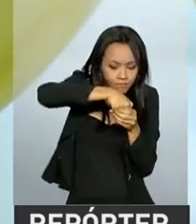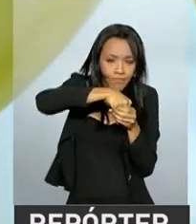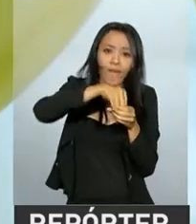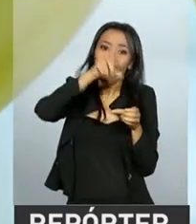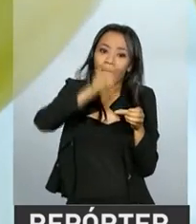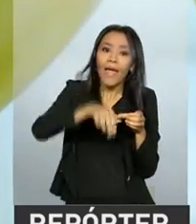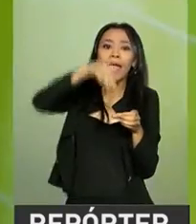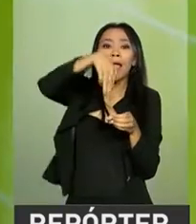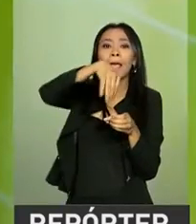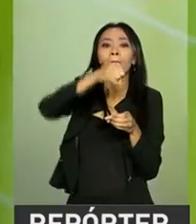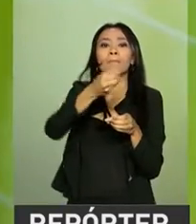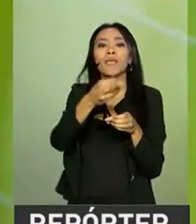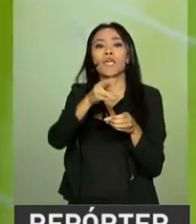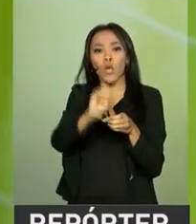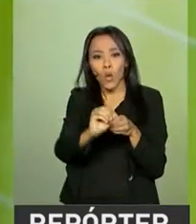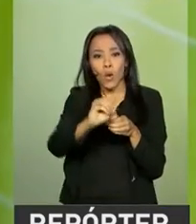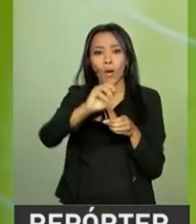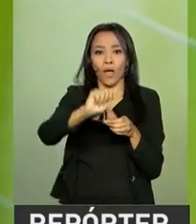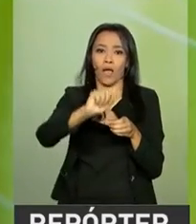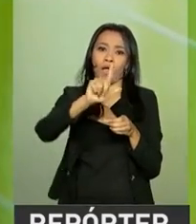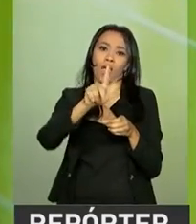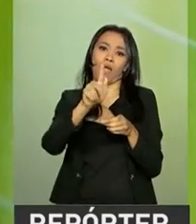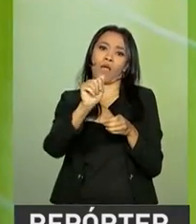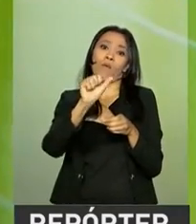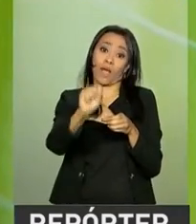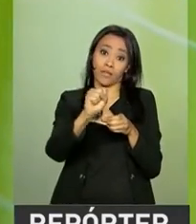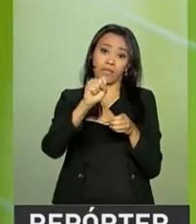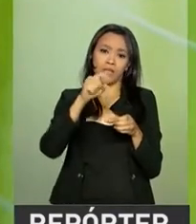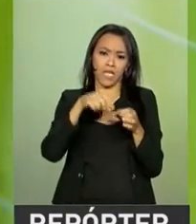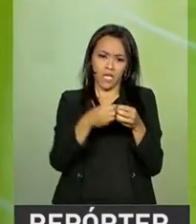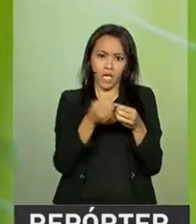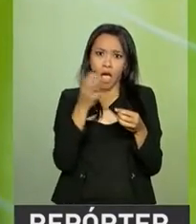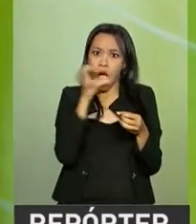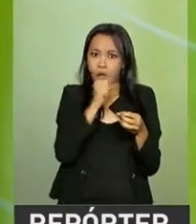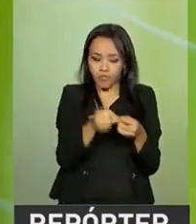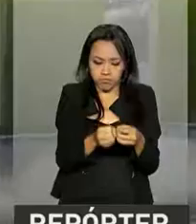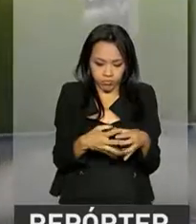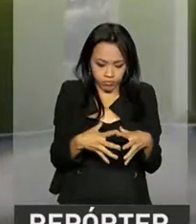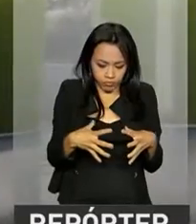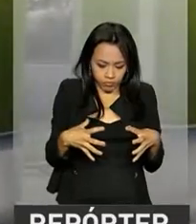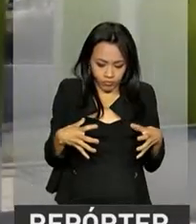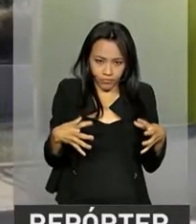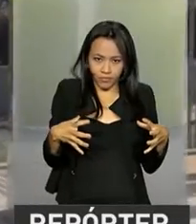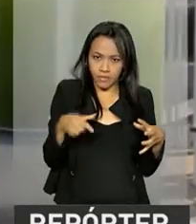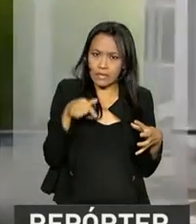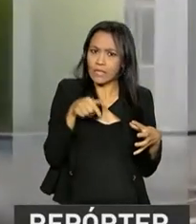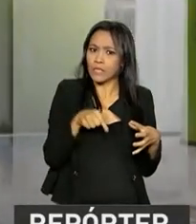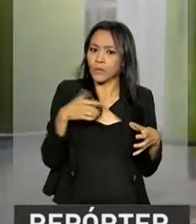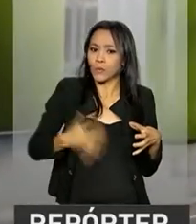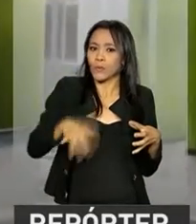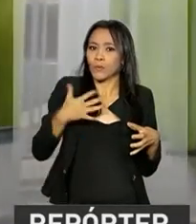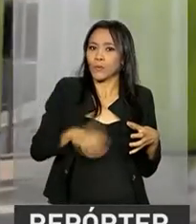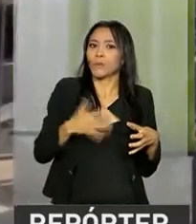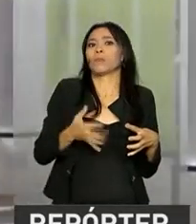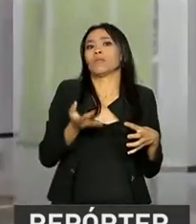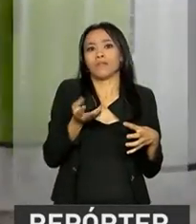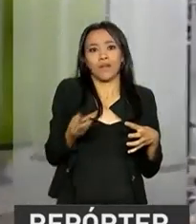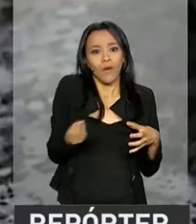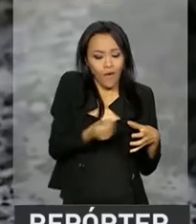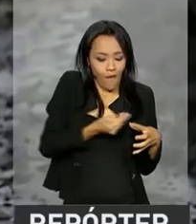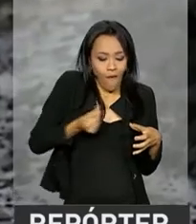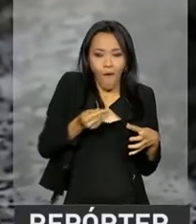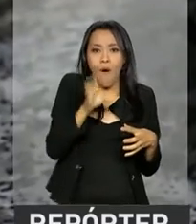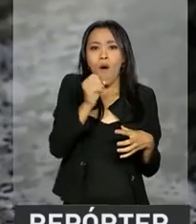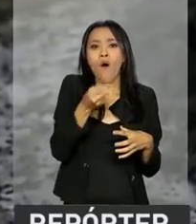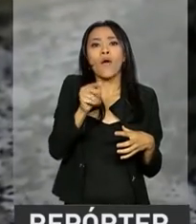as microalgas, organismos microscópicos que se reproduzem rapidamente, gerando grande quantidade de matéria